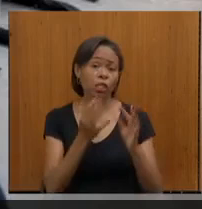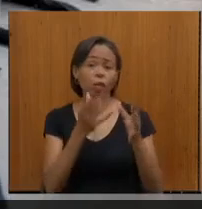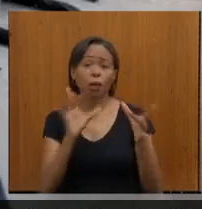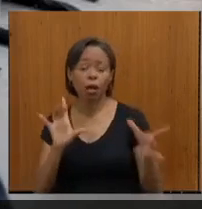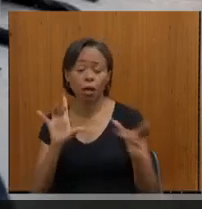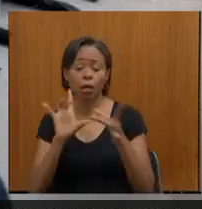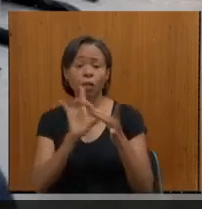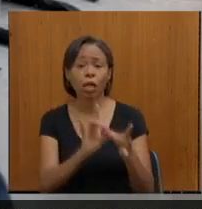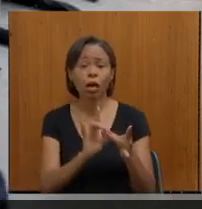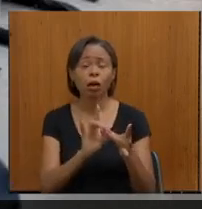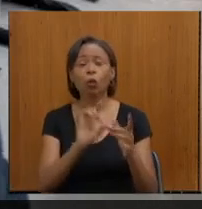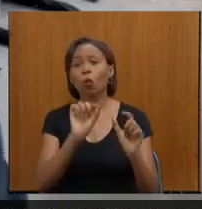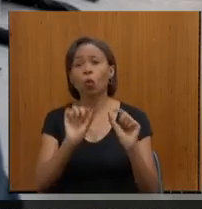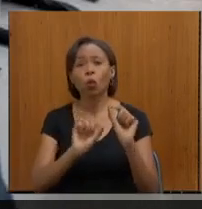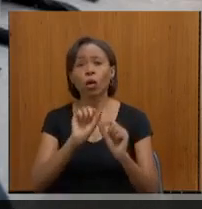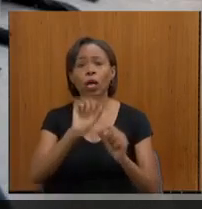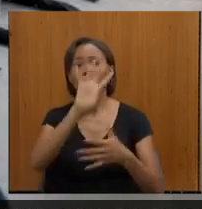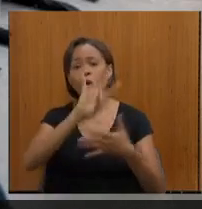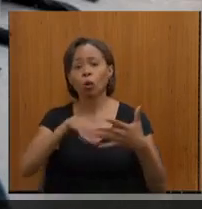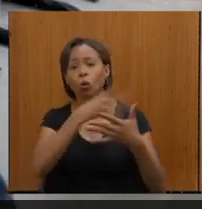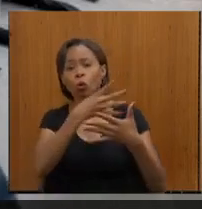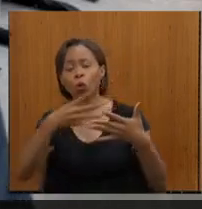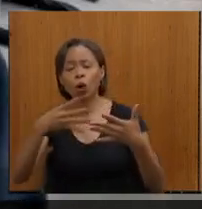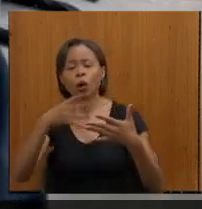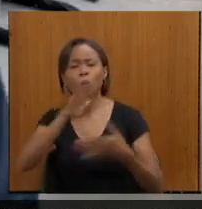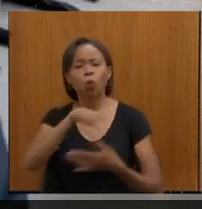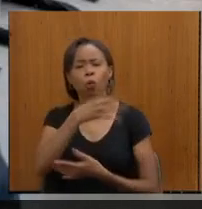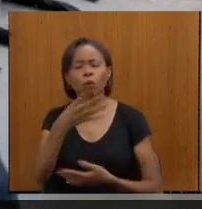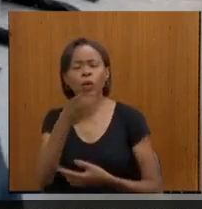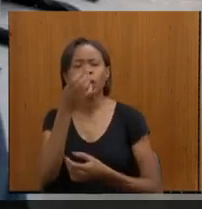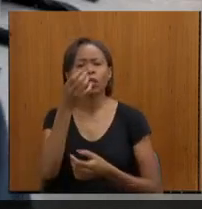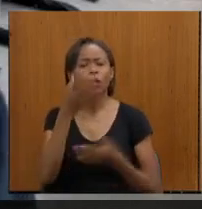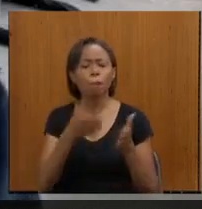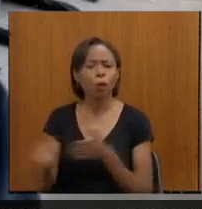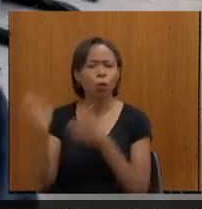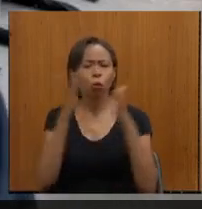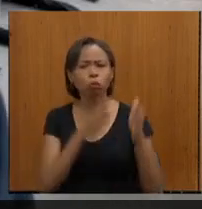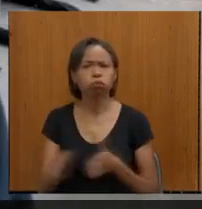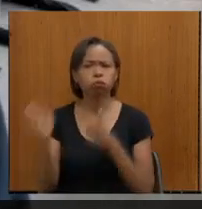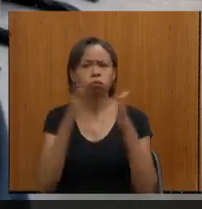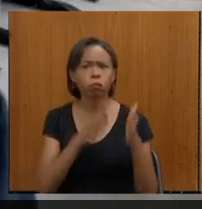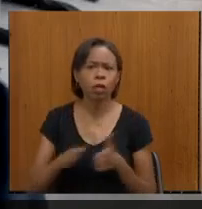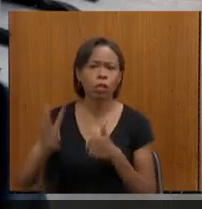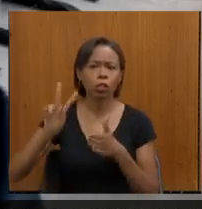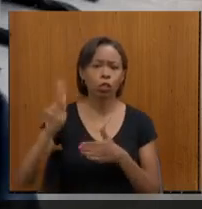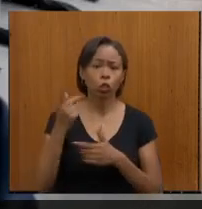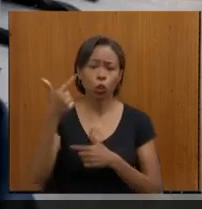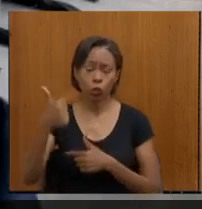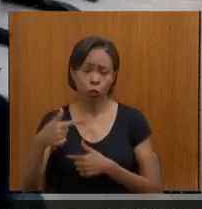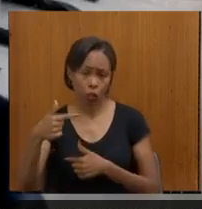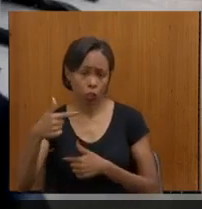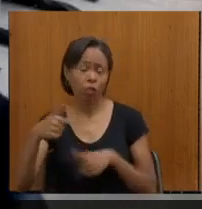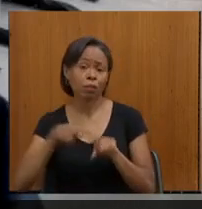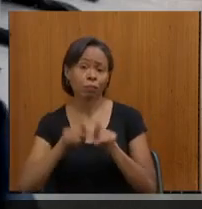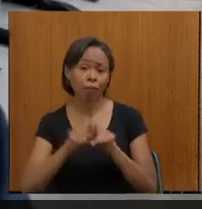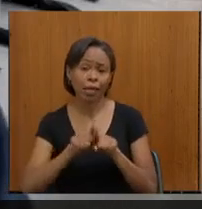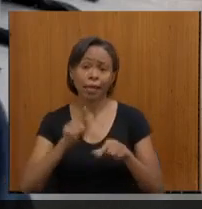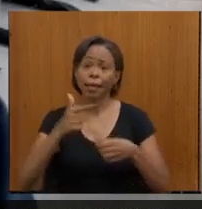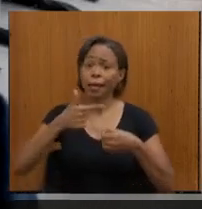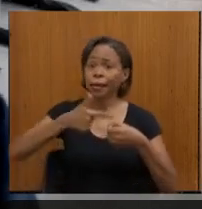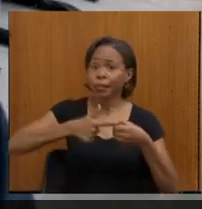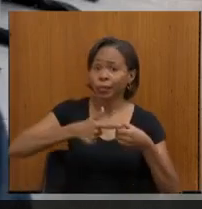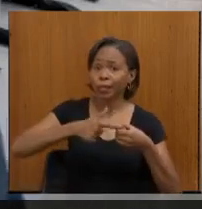uma planta não sou de produção de hidrogênio mas também a produção de gasolina verde de amonia